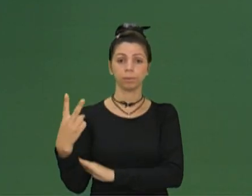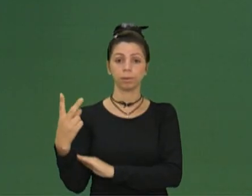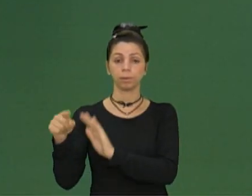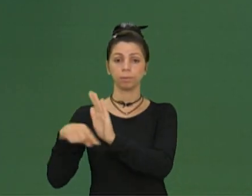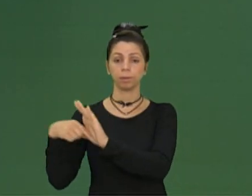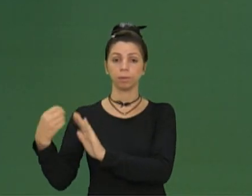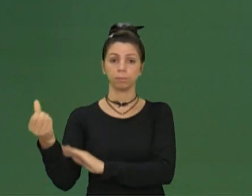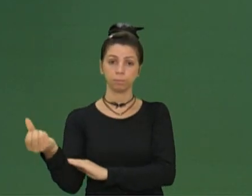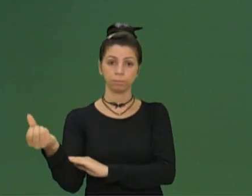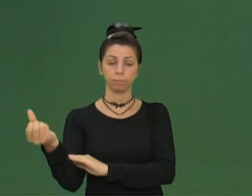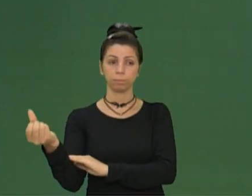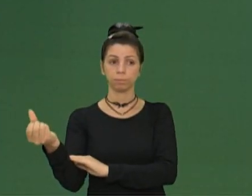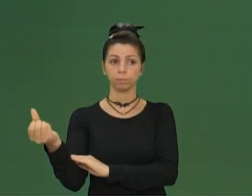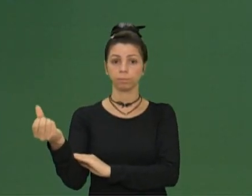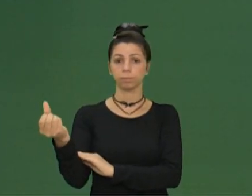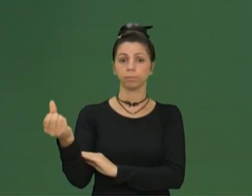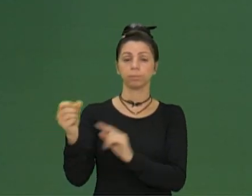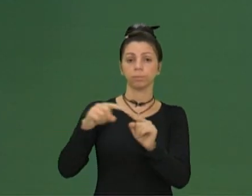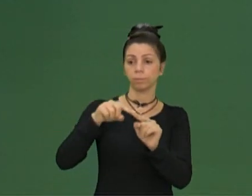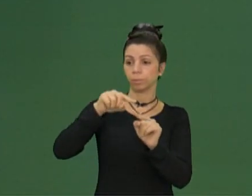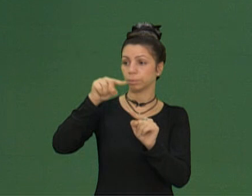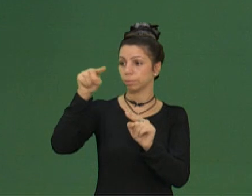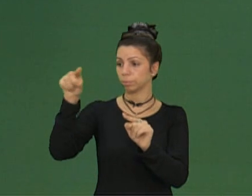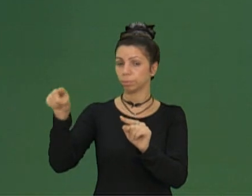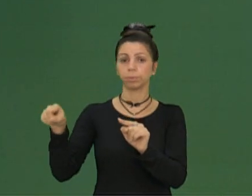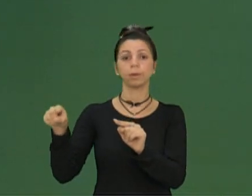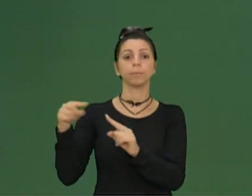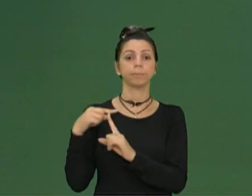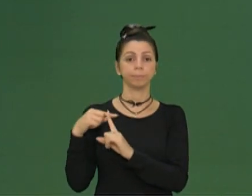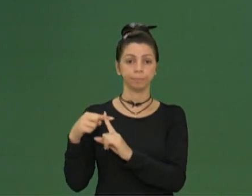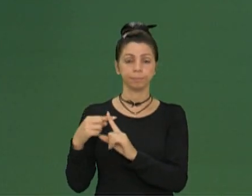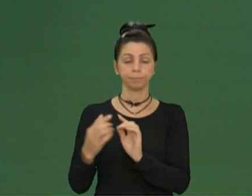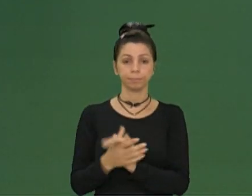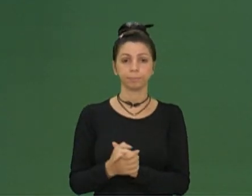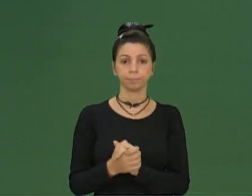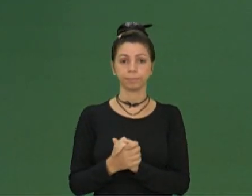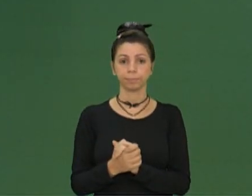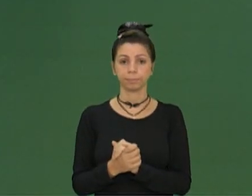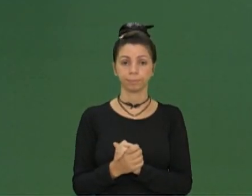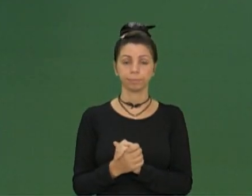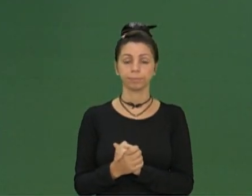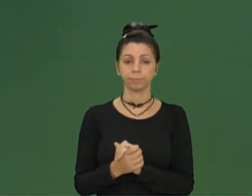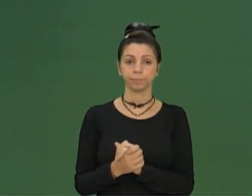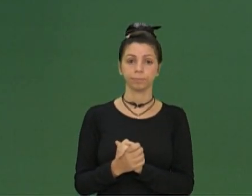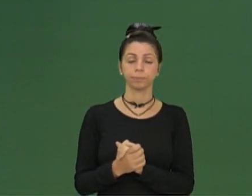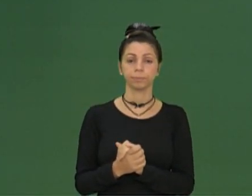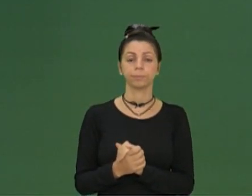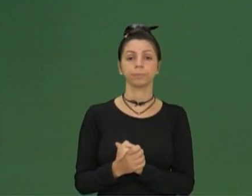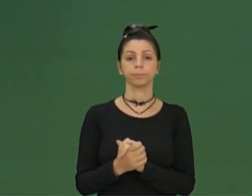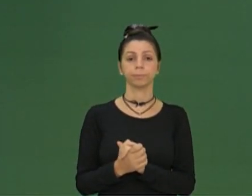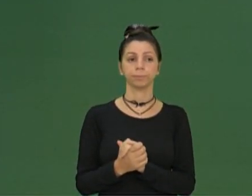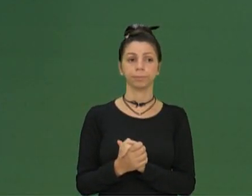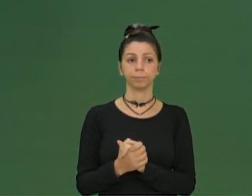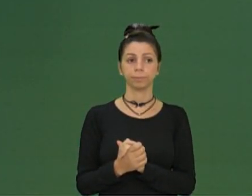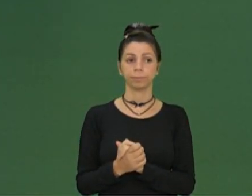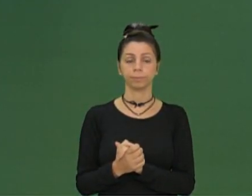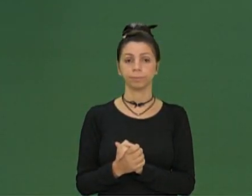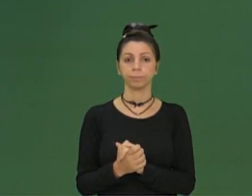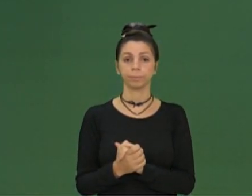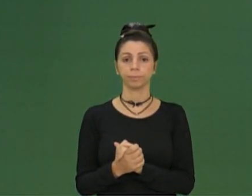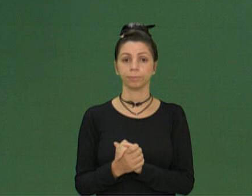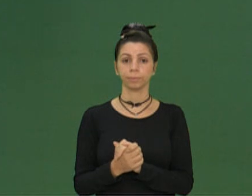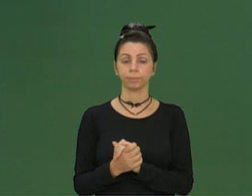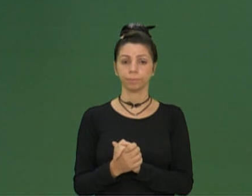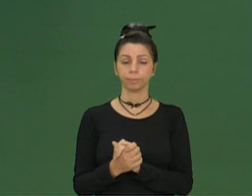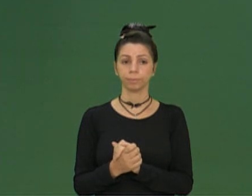o menos 6 é negativo, passa a ser positivo. 6 menos 2, eu tenho 4. E o 7 passando